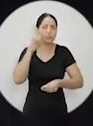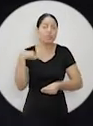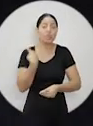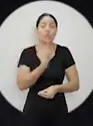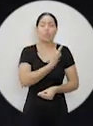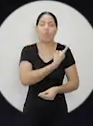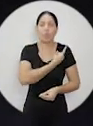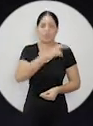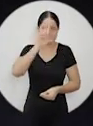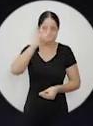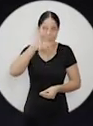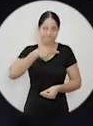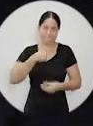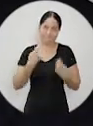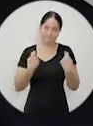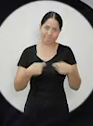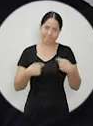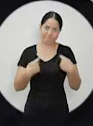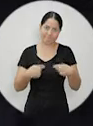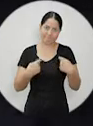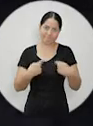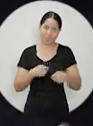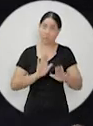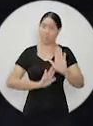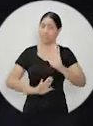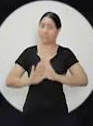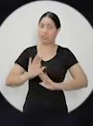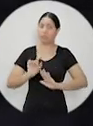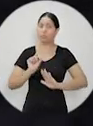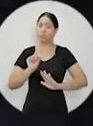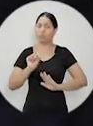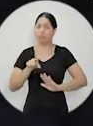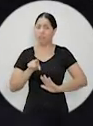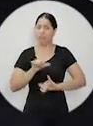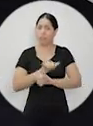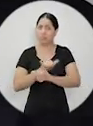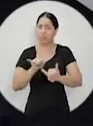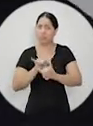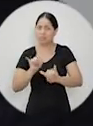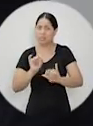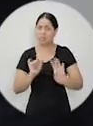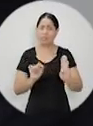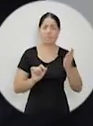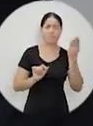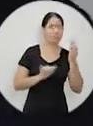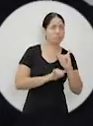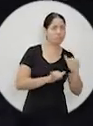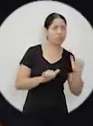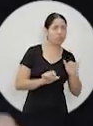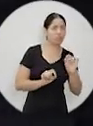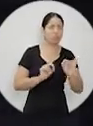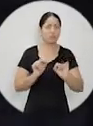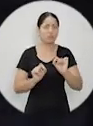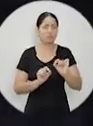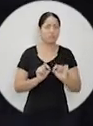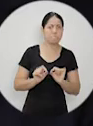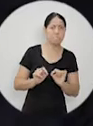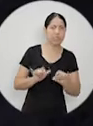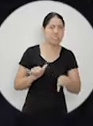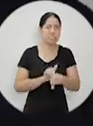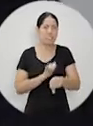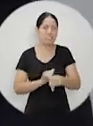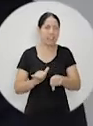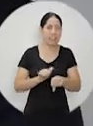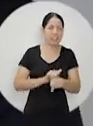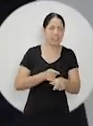que é nossa. Só a pessoa, com cuidado, pode separar o que é verdadeiramente jornalismo do que é falso, do que está sendo feito para